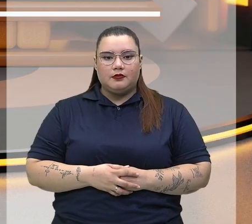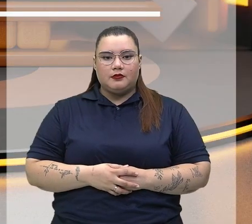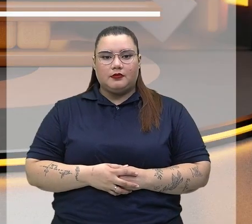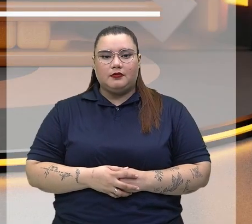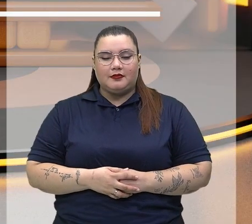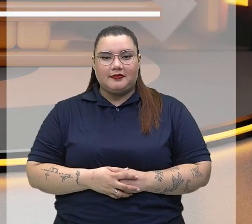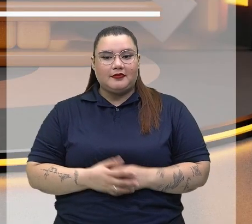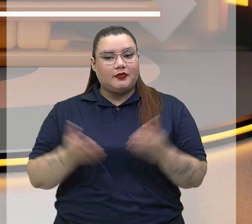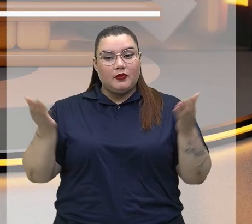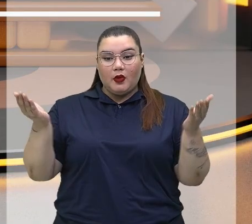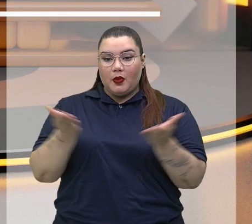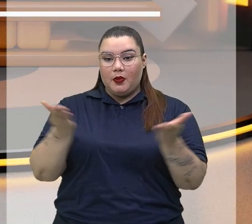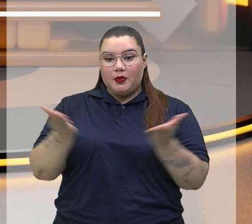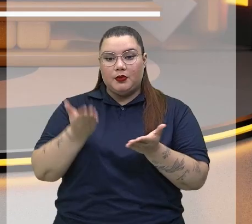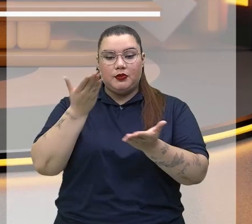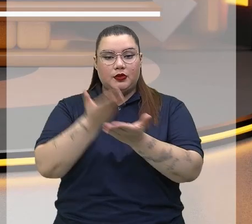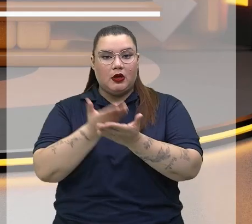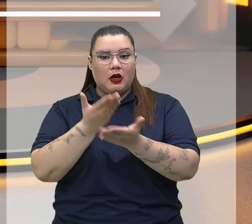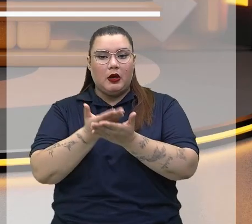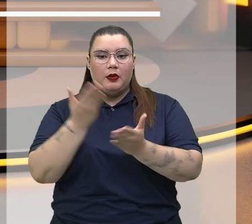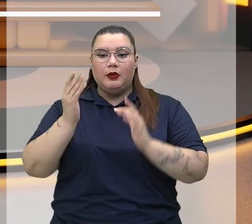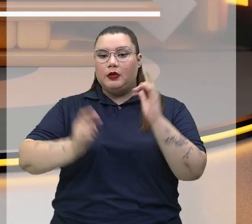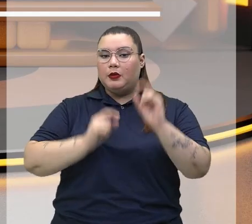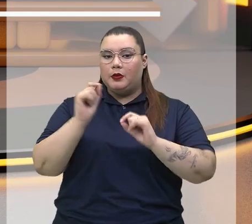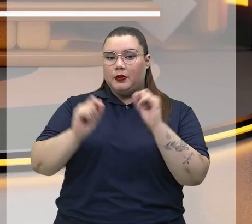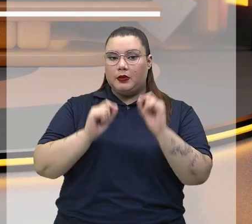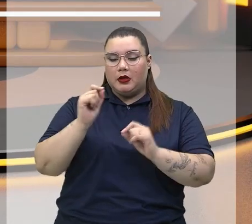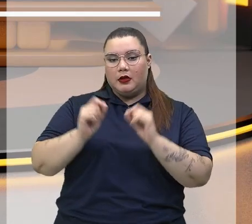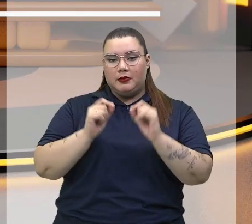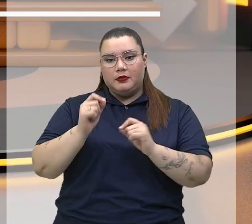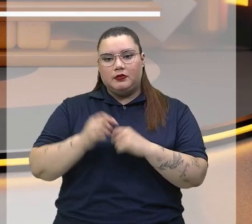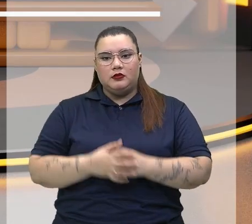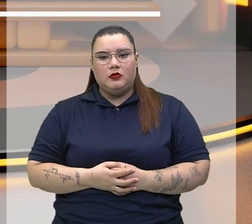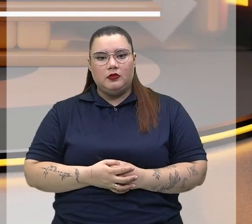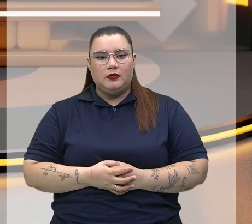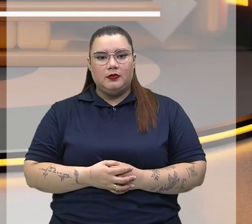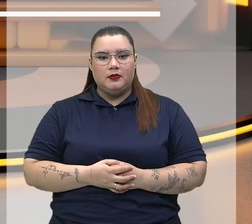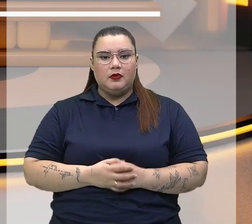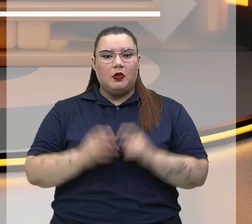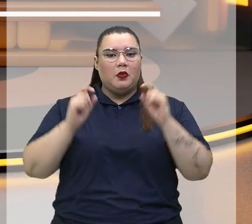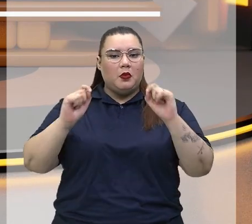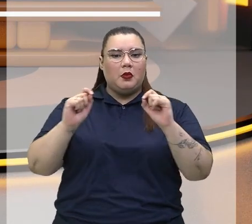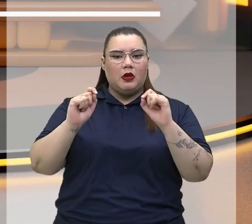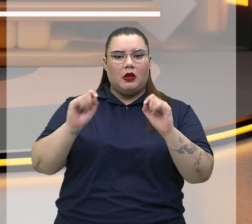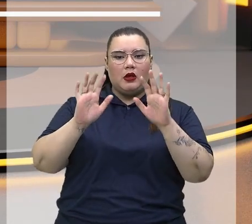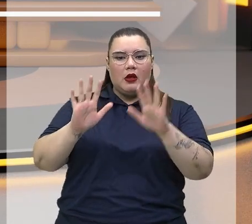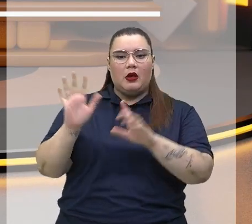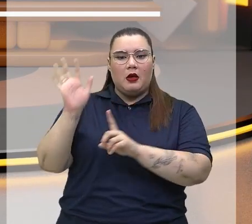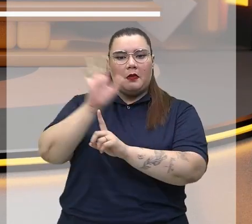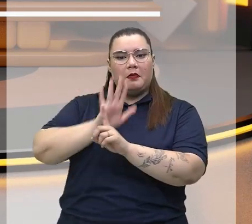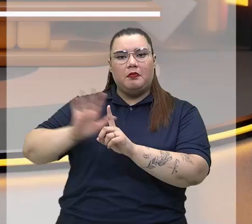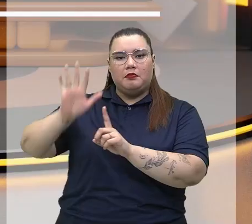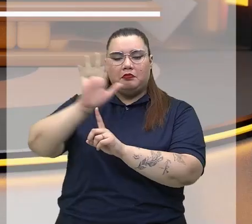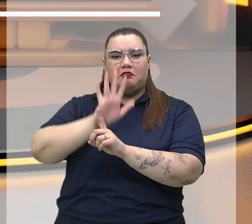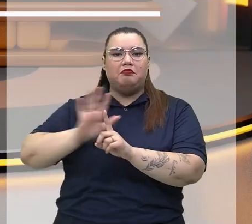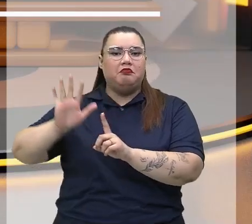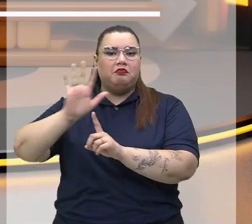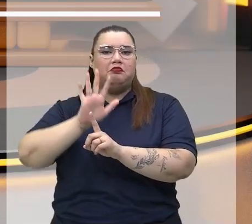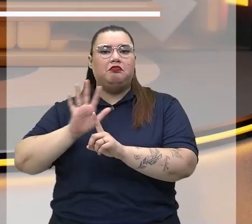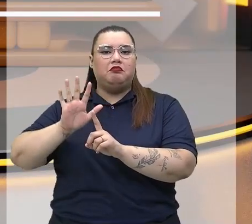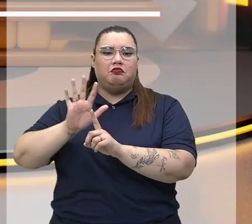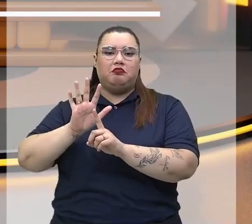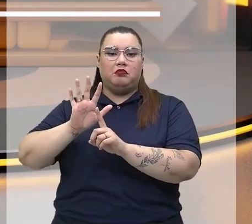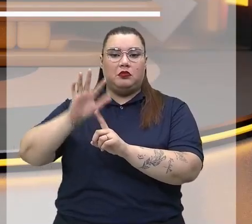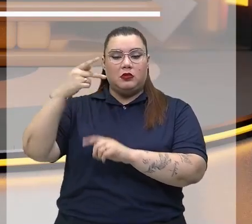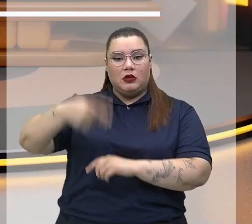Bem, gente, nós vamos verificar que o que a paisagem, né? Eu pergunto a vocês, o que a